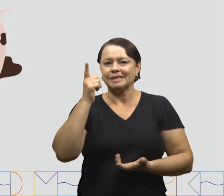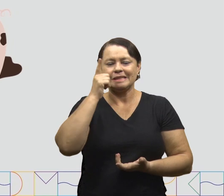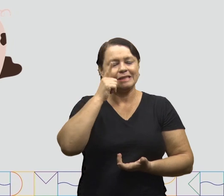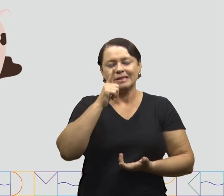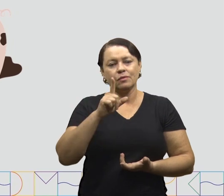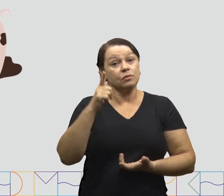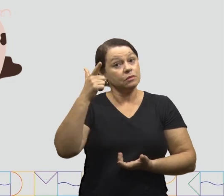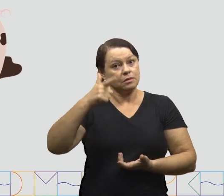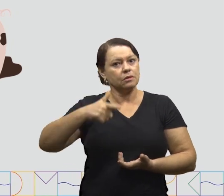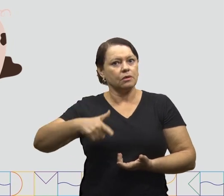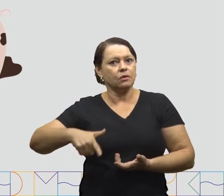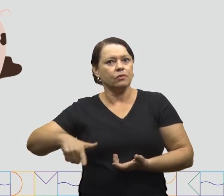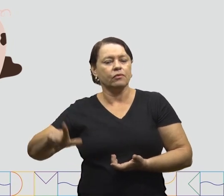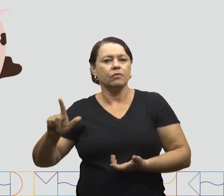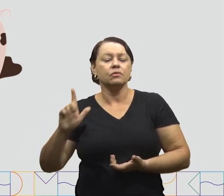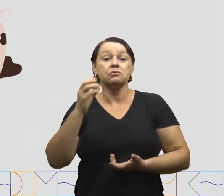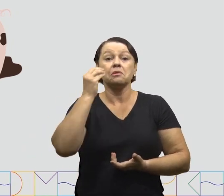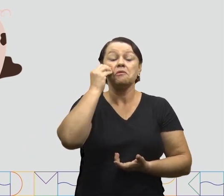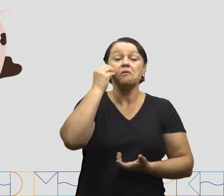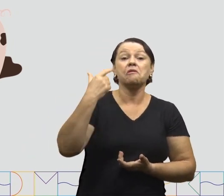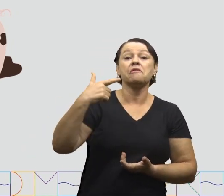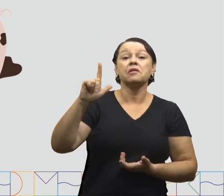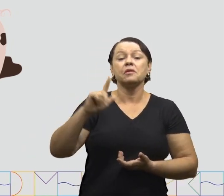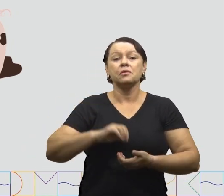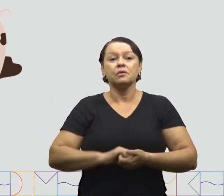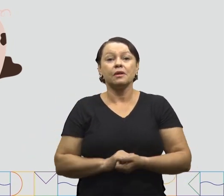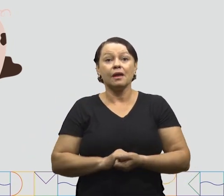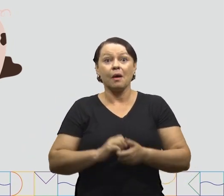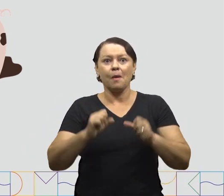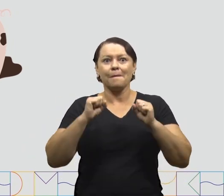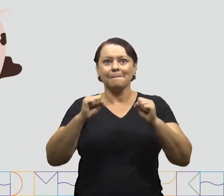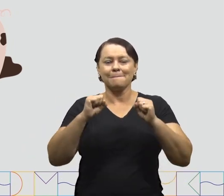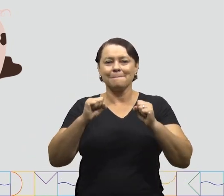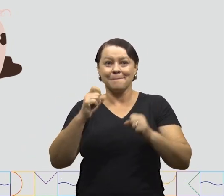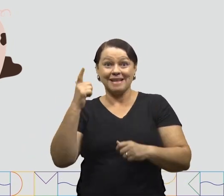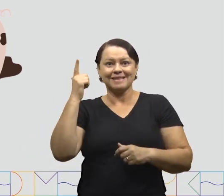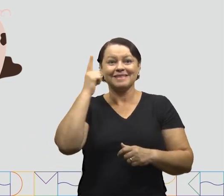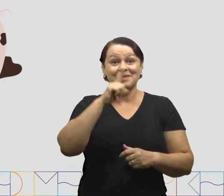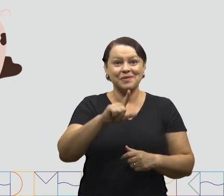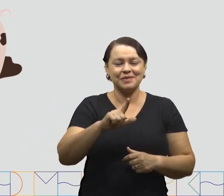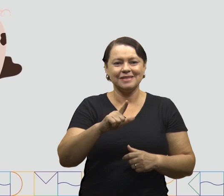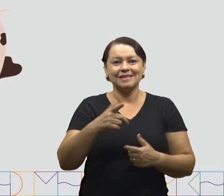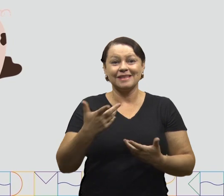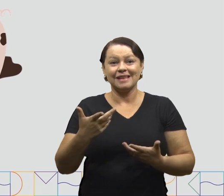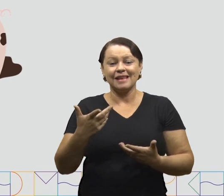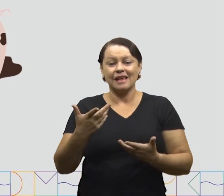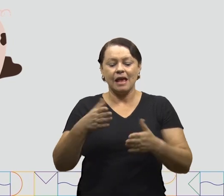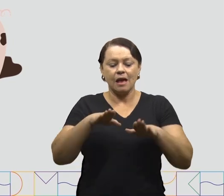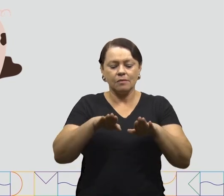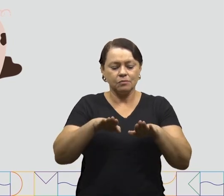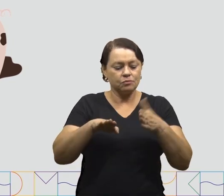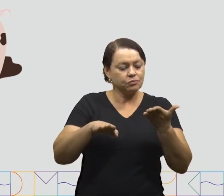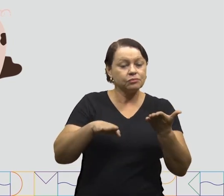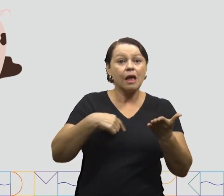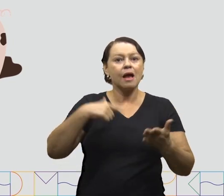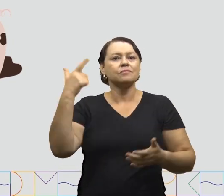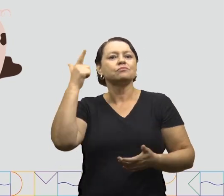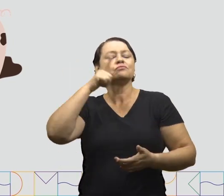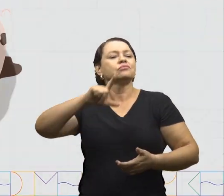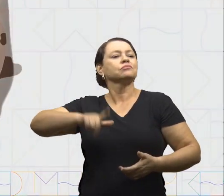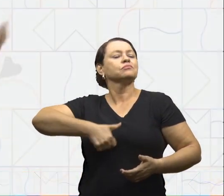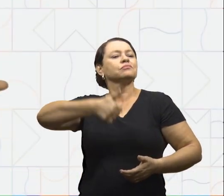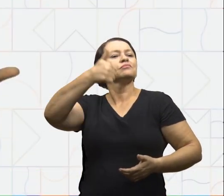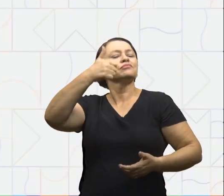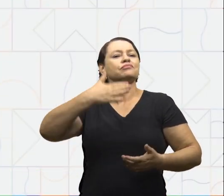Ai, tá errado. Mas eu vou continuar. Vou ver essa daqui. Eba, acertei. E vou virar a última. Ah,